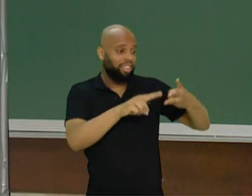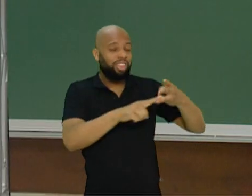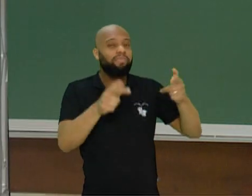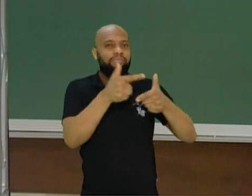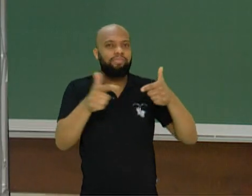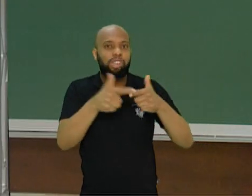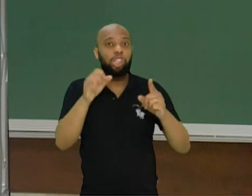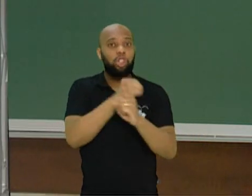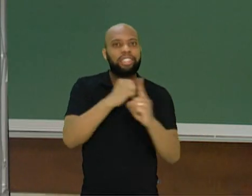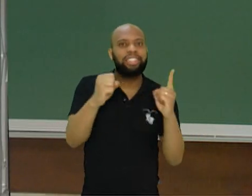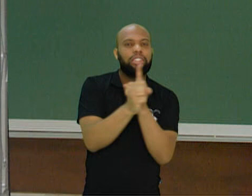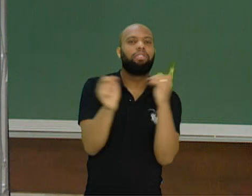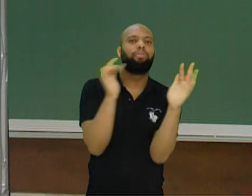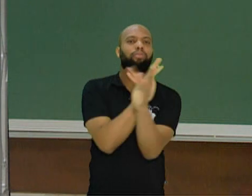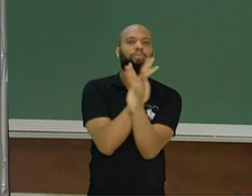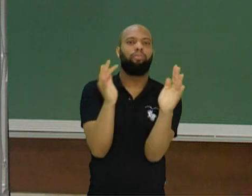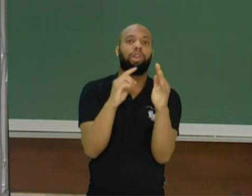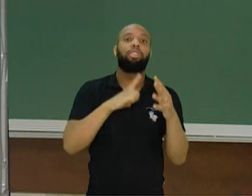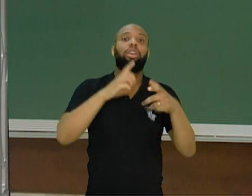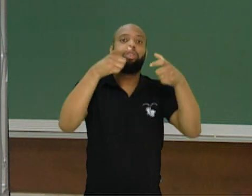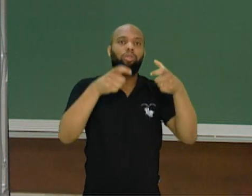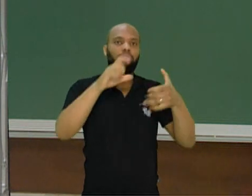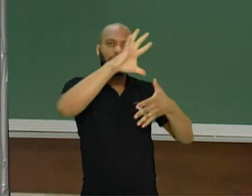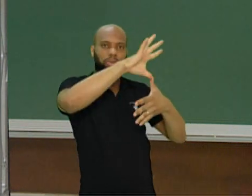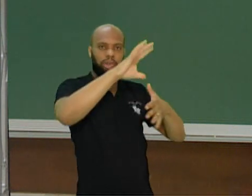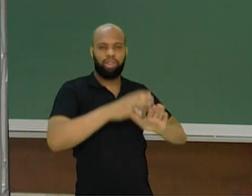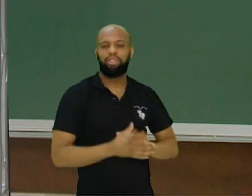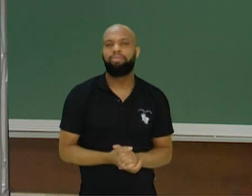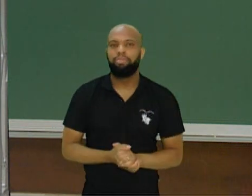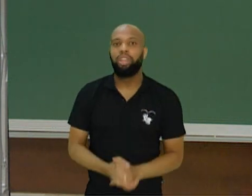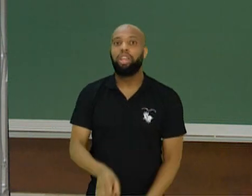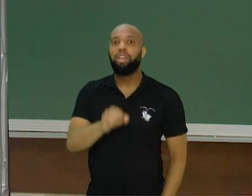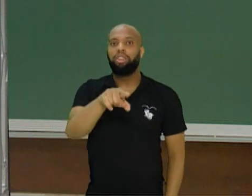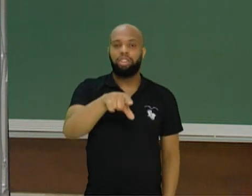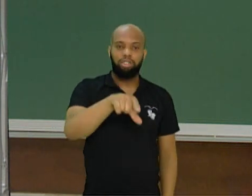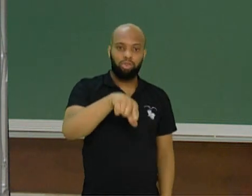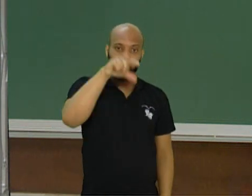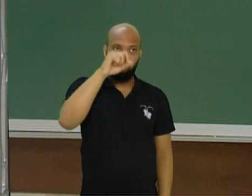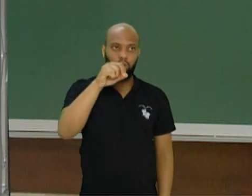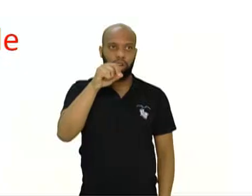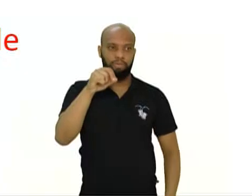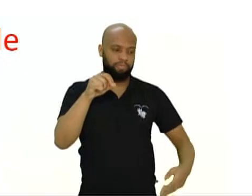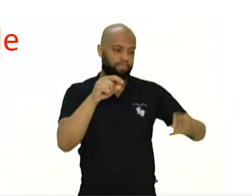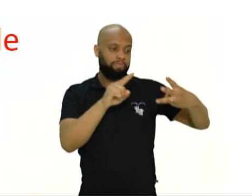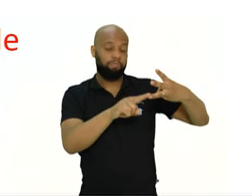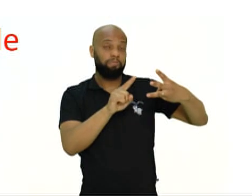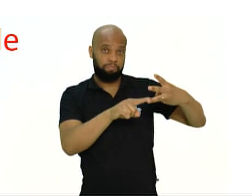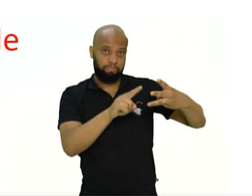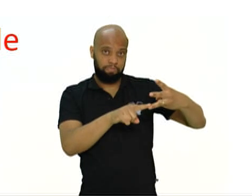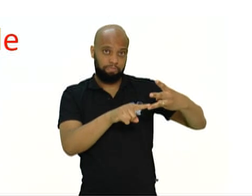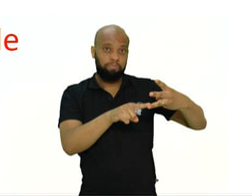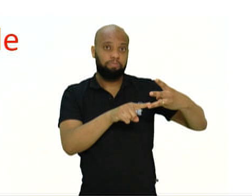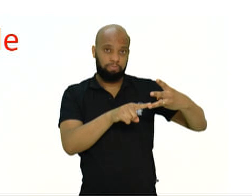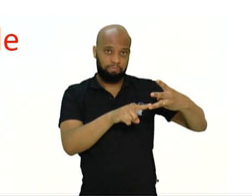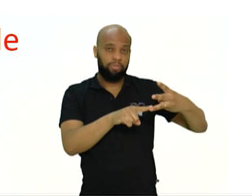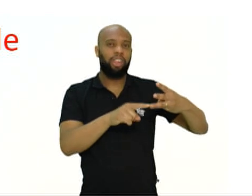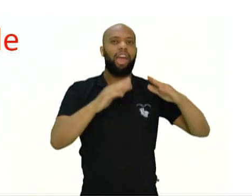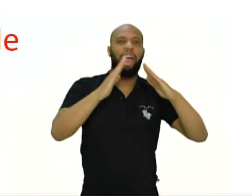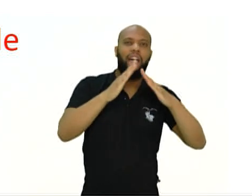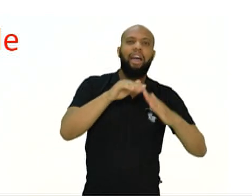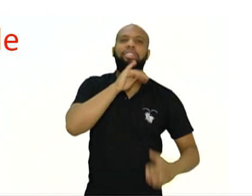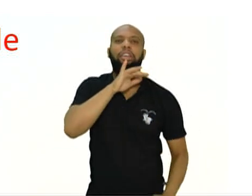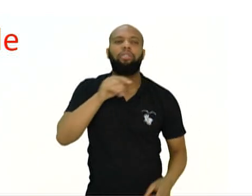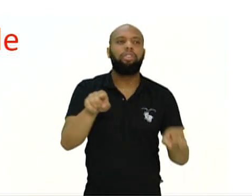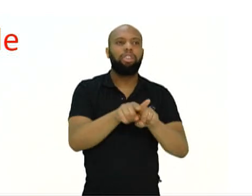sociais urbanos visíveis na América, né? Então, quem colocou a última opção ali, moradias precárias, violência